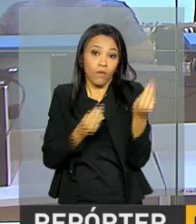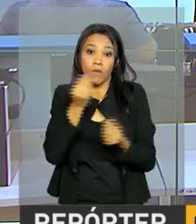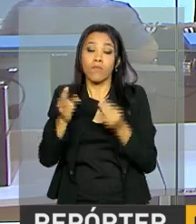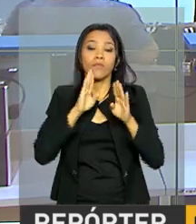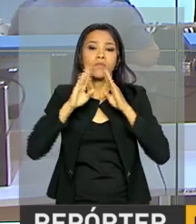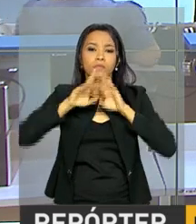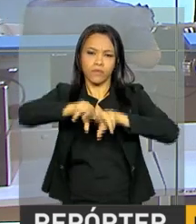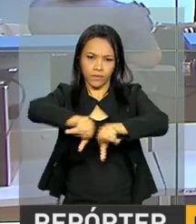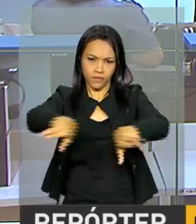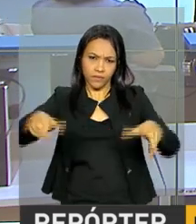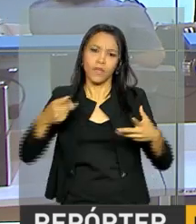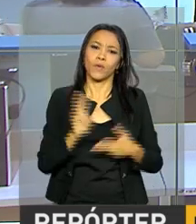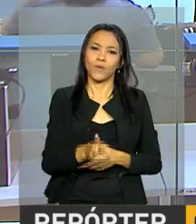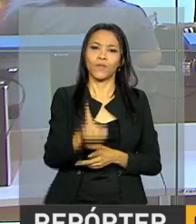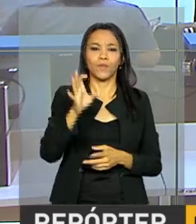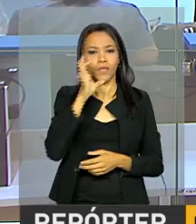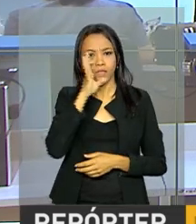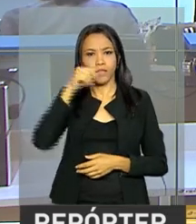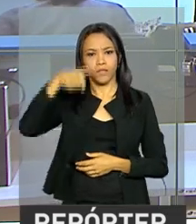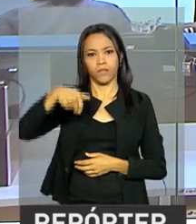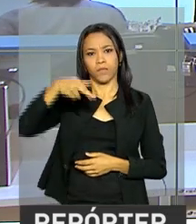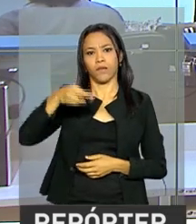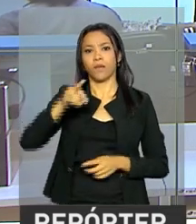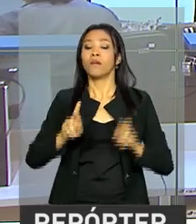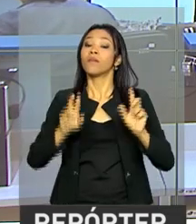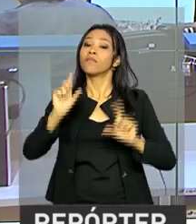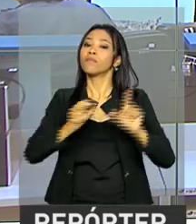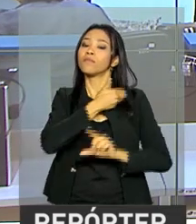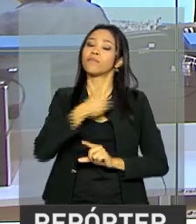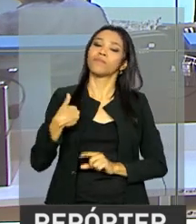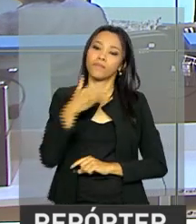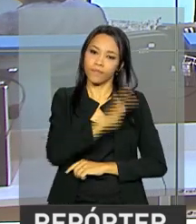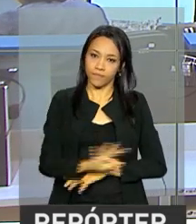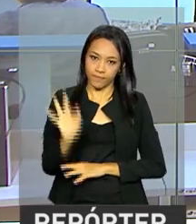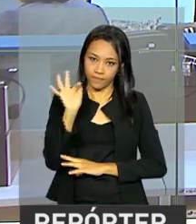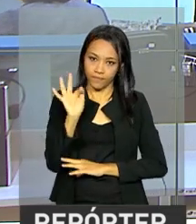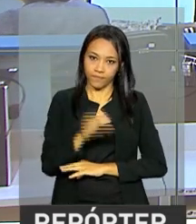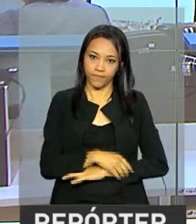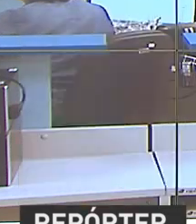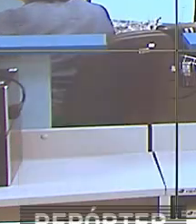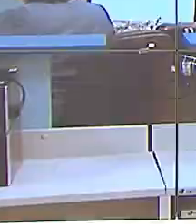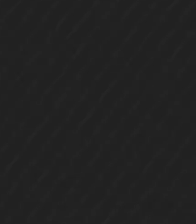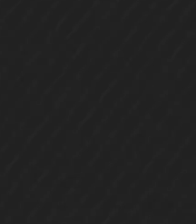redes sociais Continue com a gente aqui na TV NBR a TV do Governo